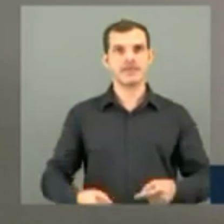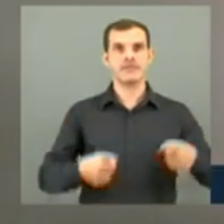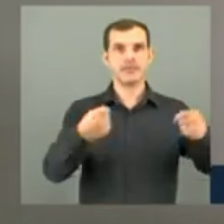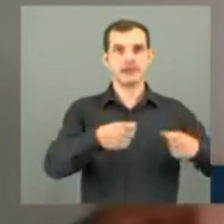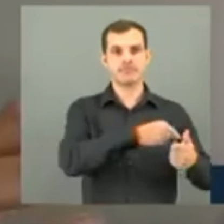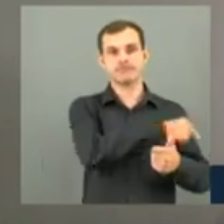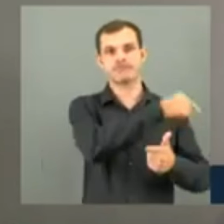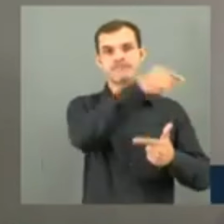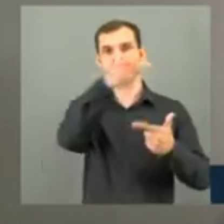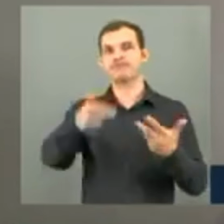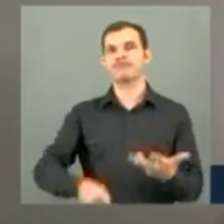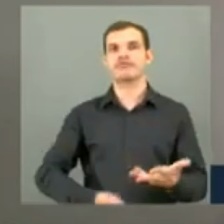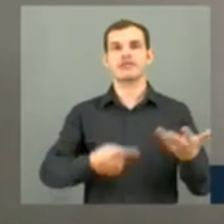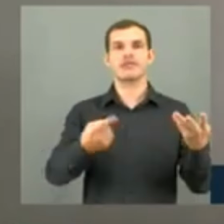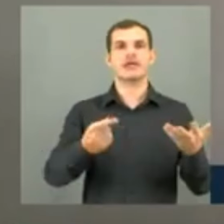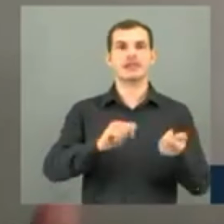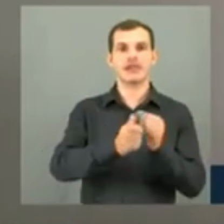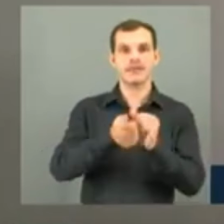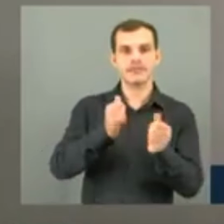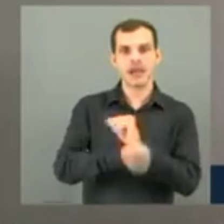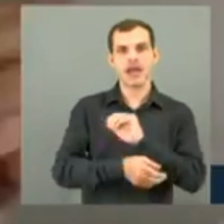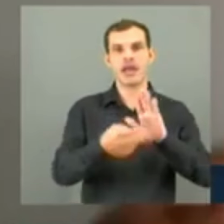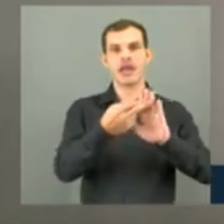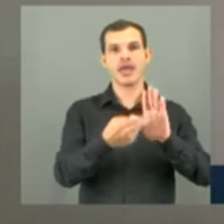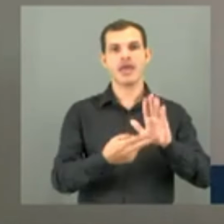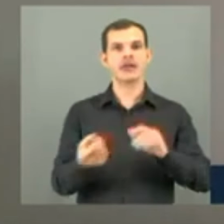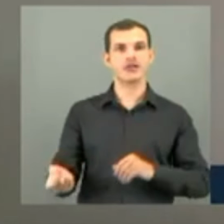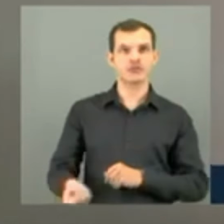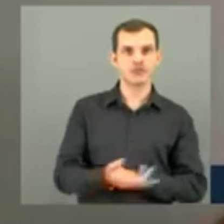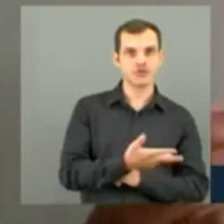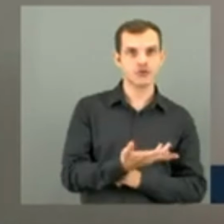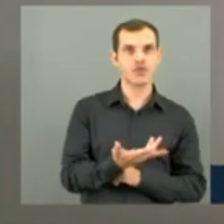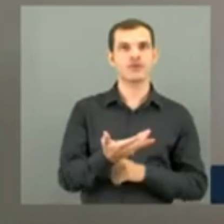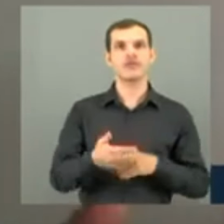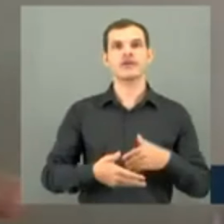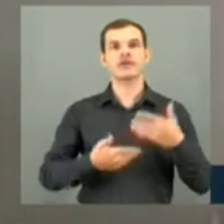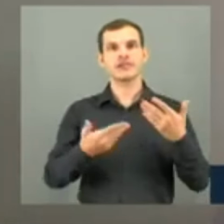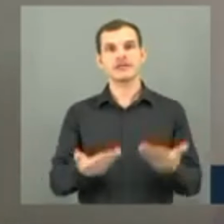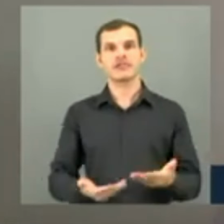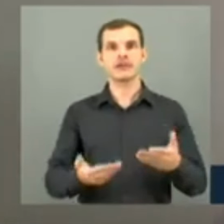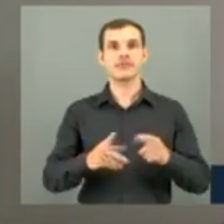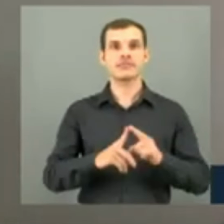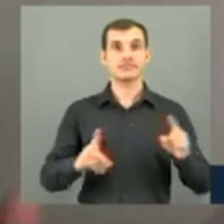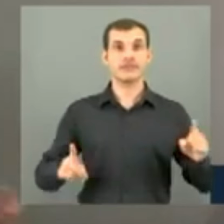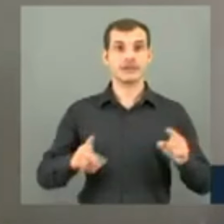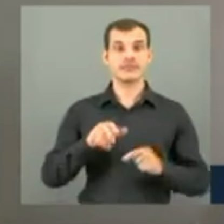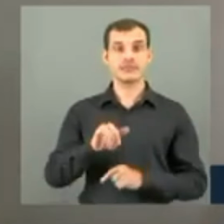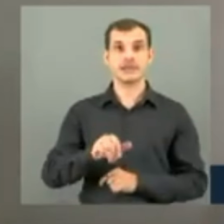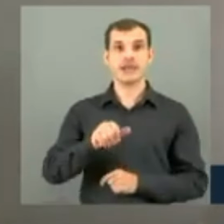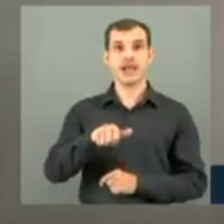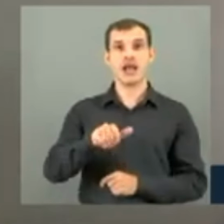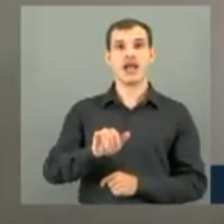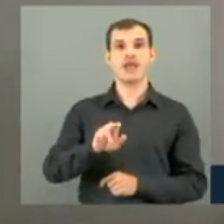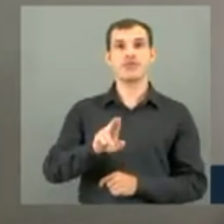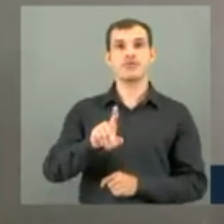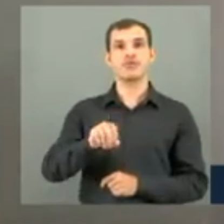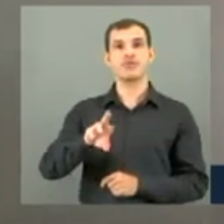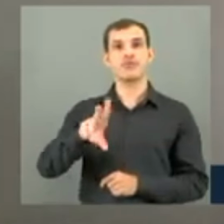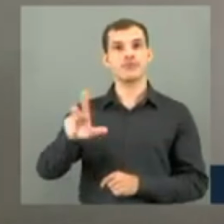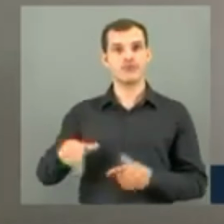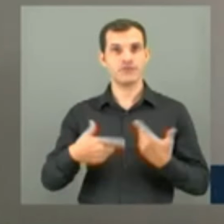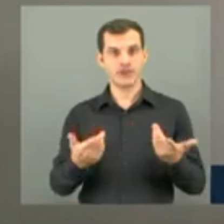de adequação, necessidade de seguir novas regras, novas normas, encaixe, mas se isso for bom para a Ayurveda, para a garantia da qualidade,